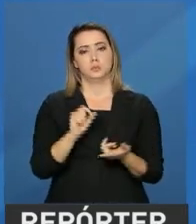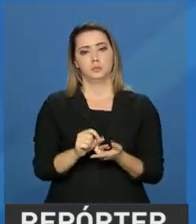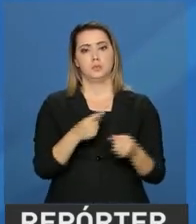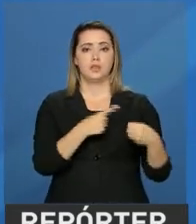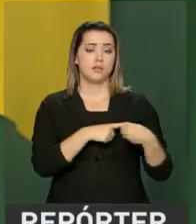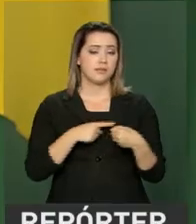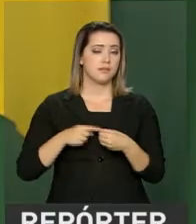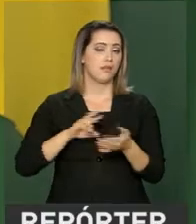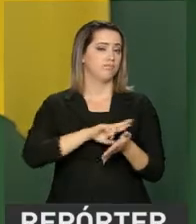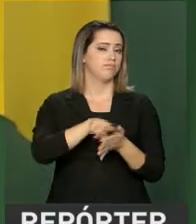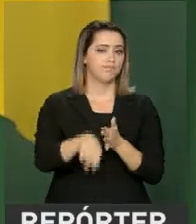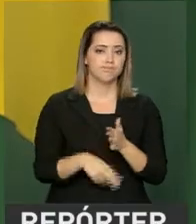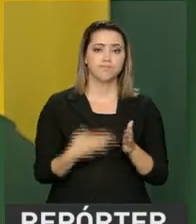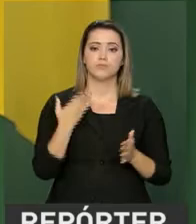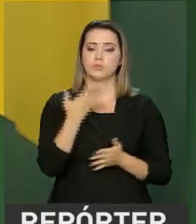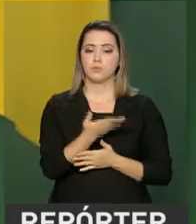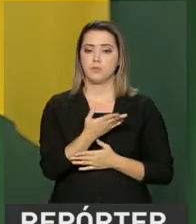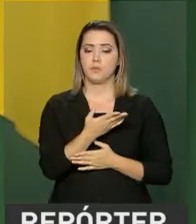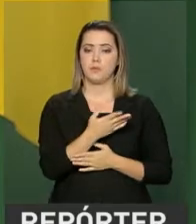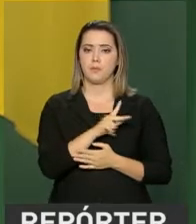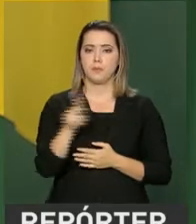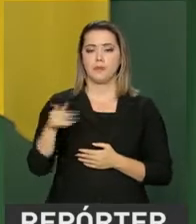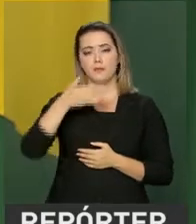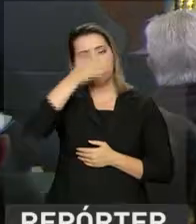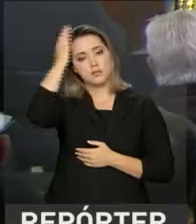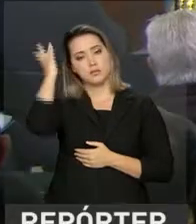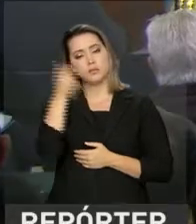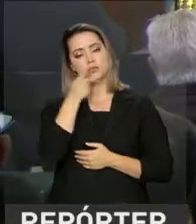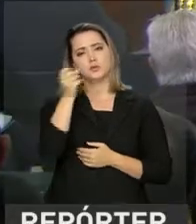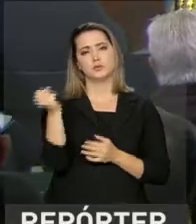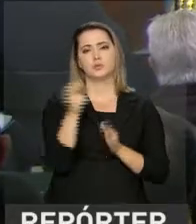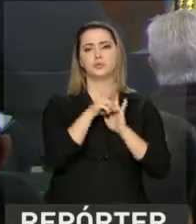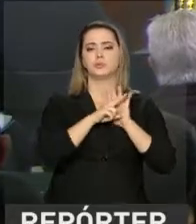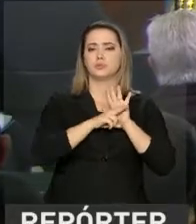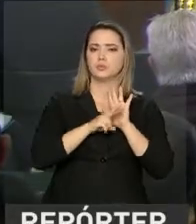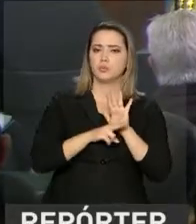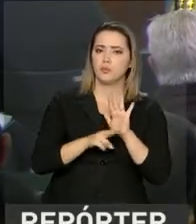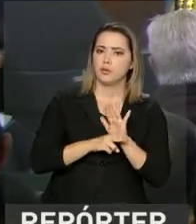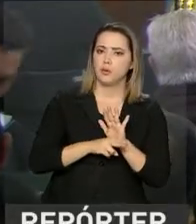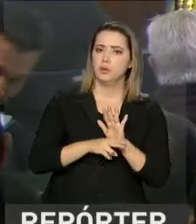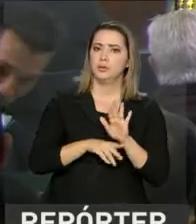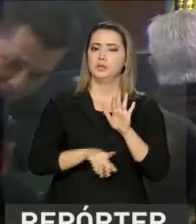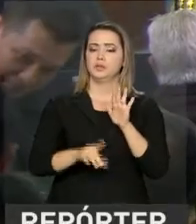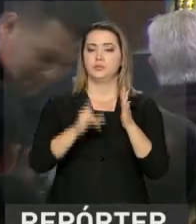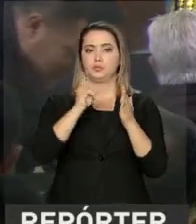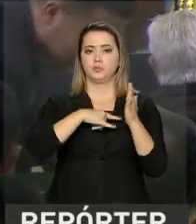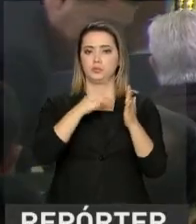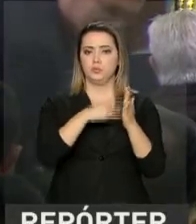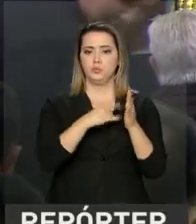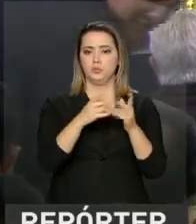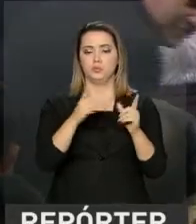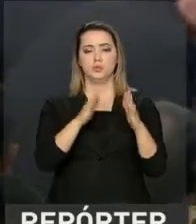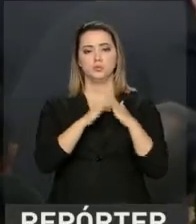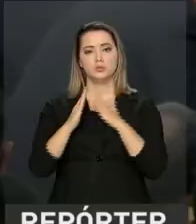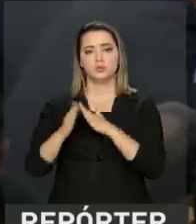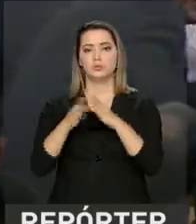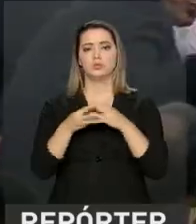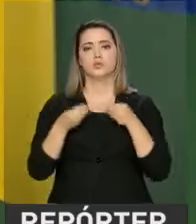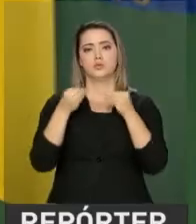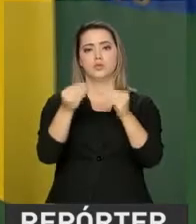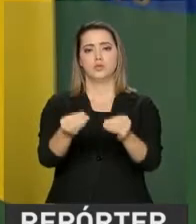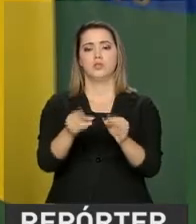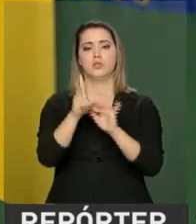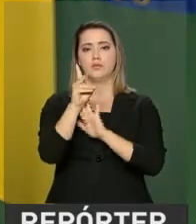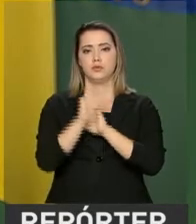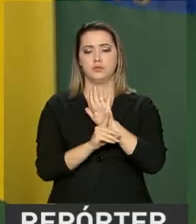cidade o presidente michel temer afirmou que a regularização dos terrenos vai levar dignidade aos brasileiros